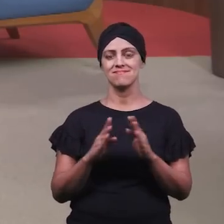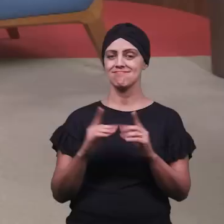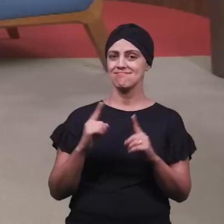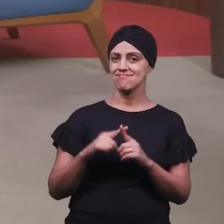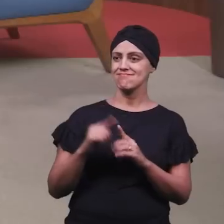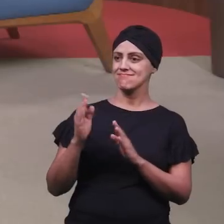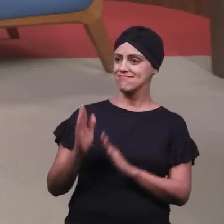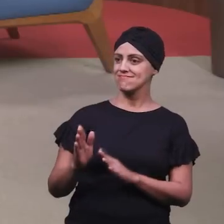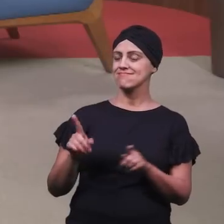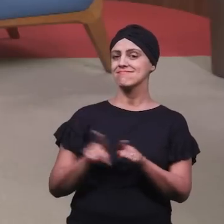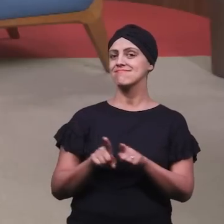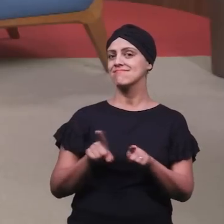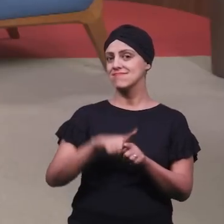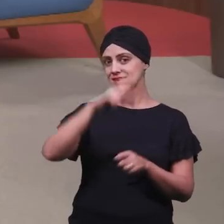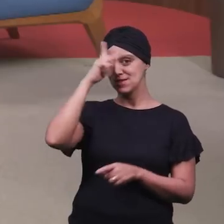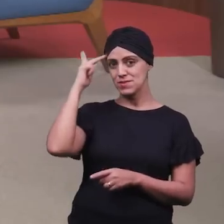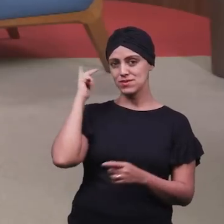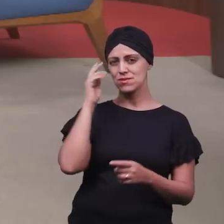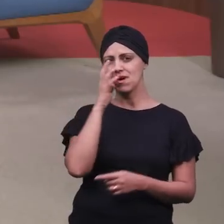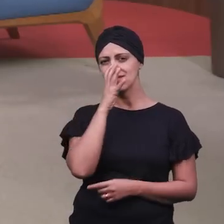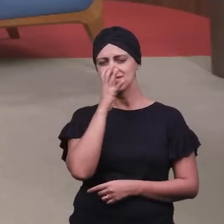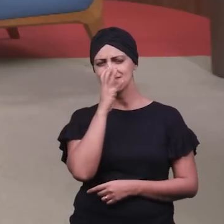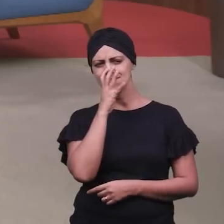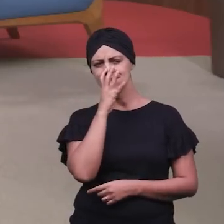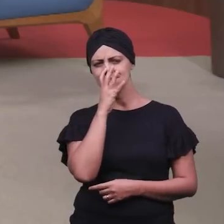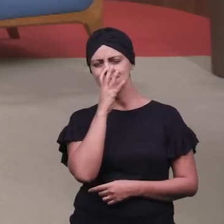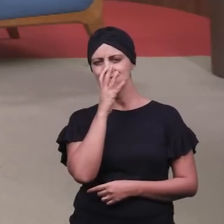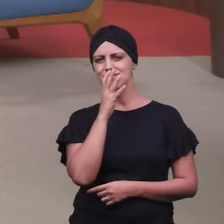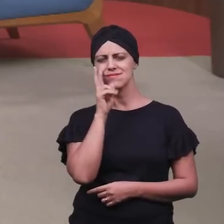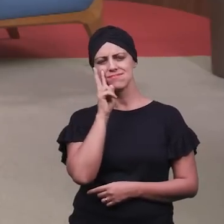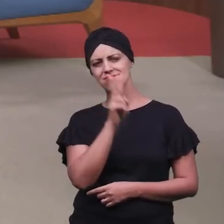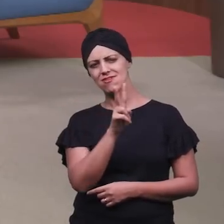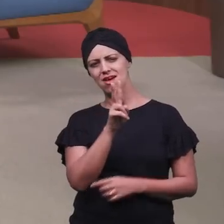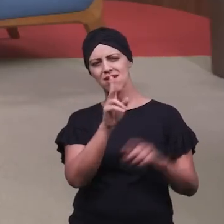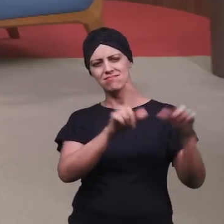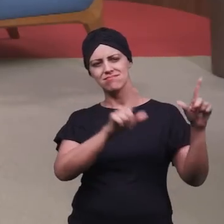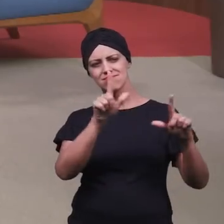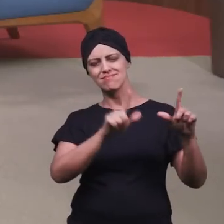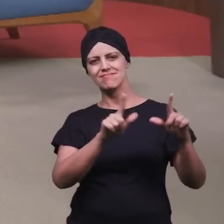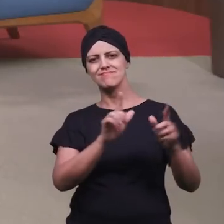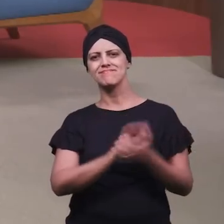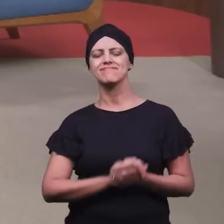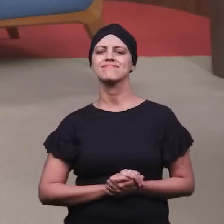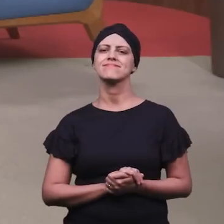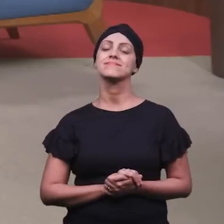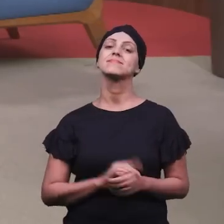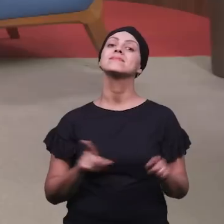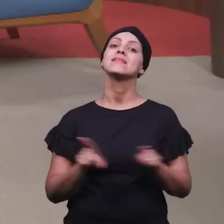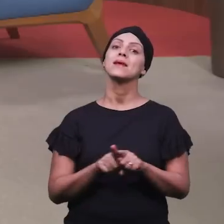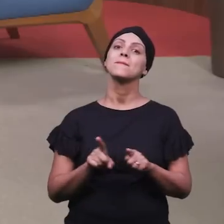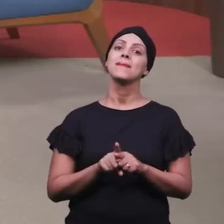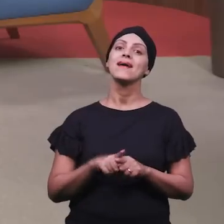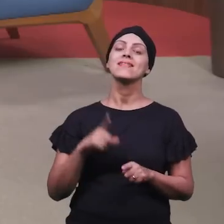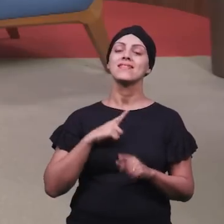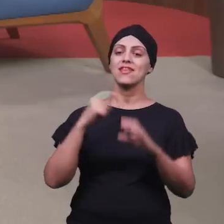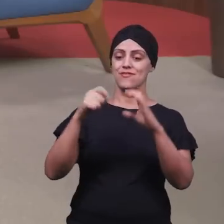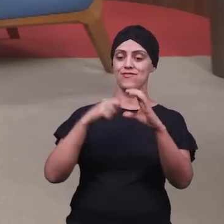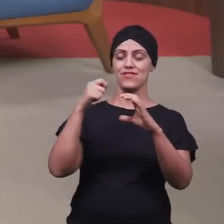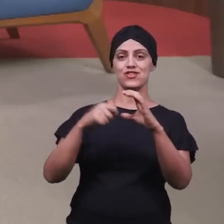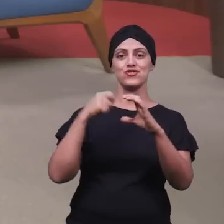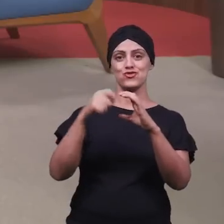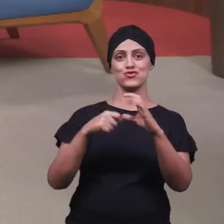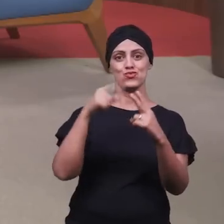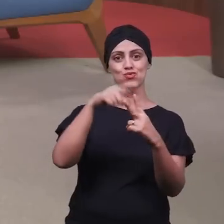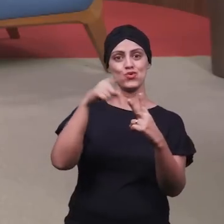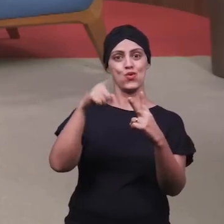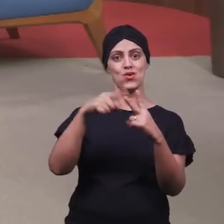para a igreja, né, para as pessoas que assistem, com quem você se relaciona e conversa. Bom, eu falei que também nós temos vídeos, né?